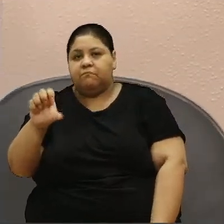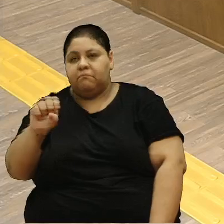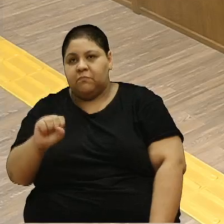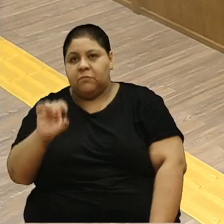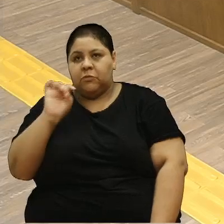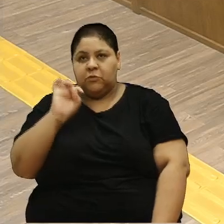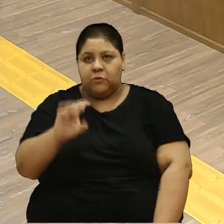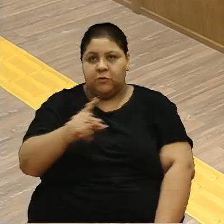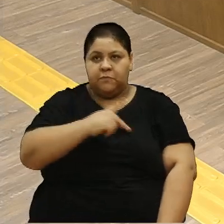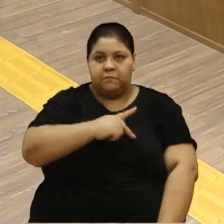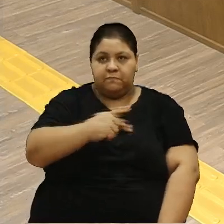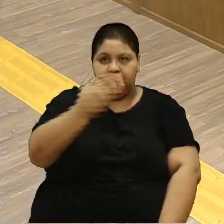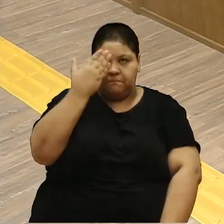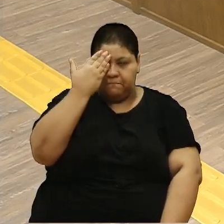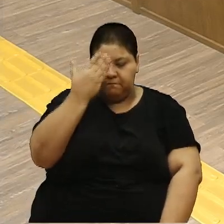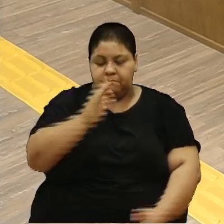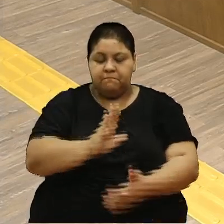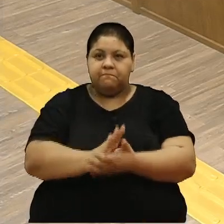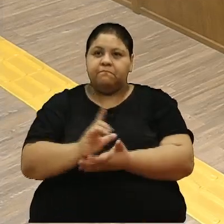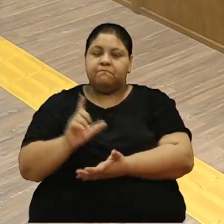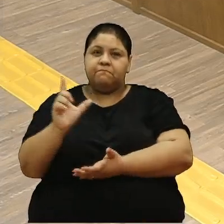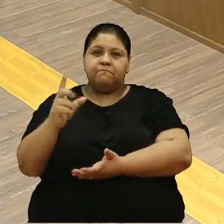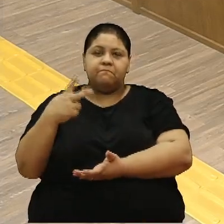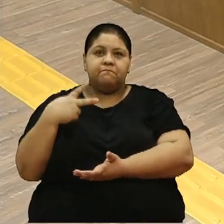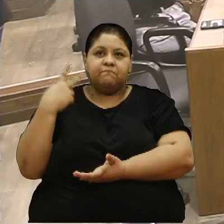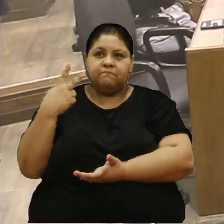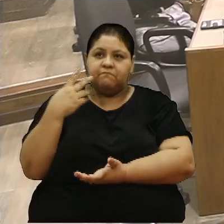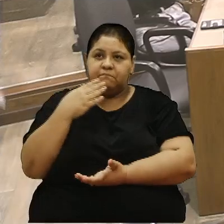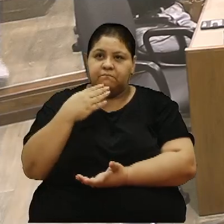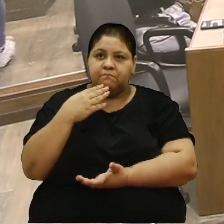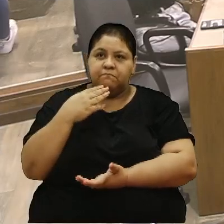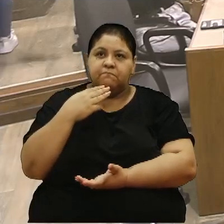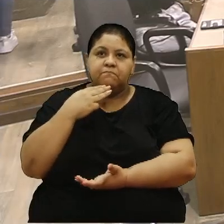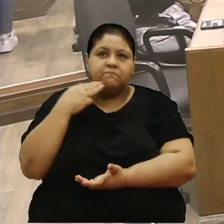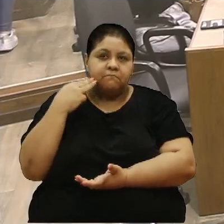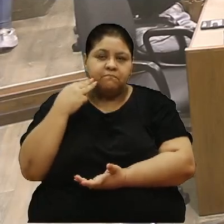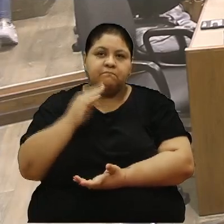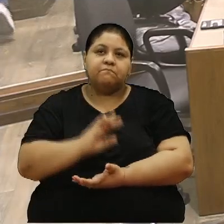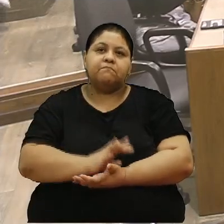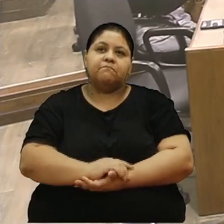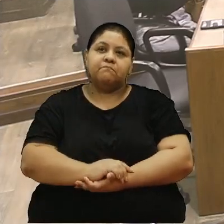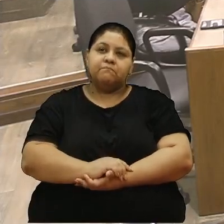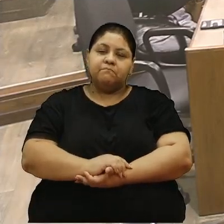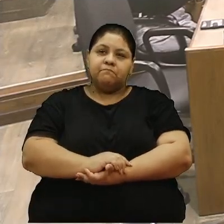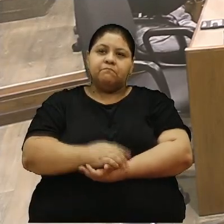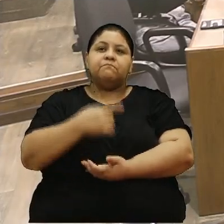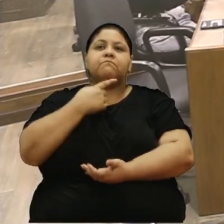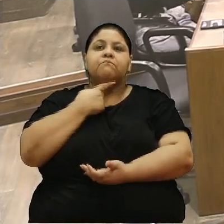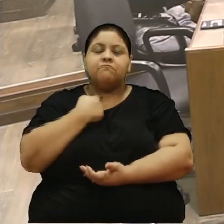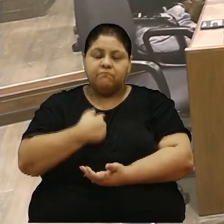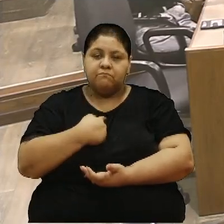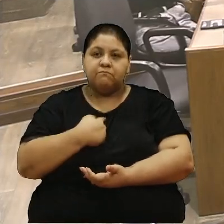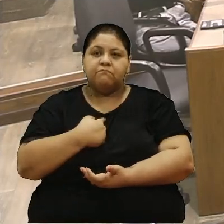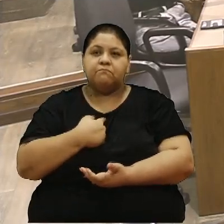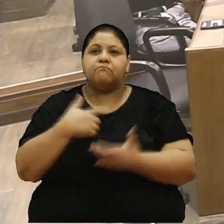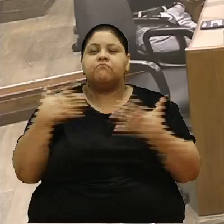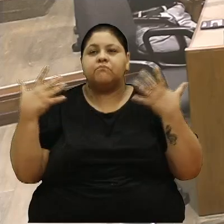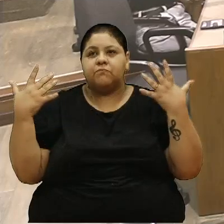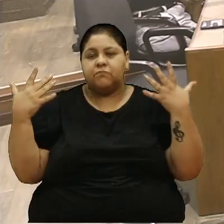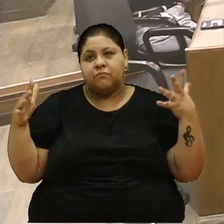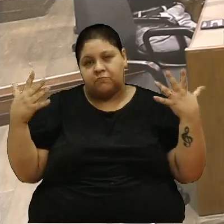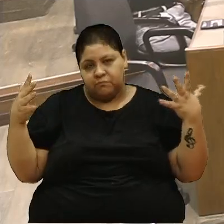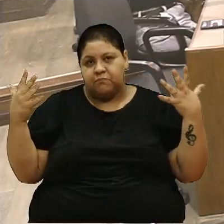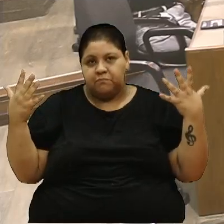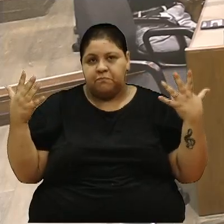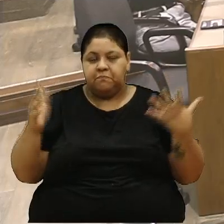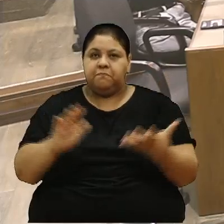Obrigado. Obrigado. Com a palavra, a vereadora Marisol Santos. Peço a palavra, senhor presidente. Gostaria aqui de fazer um voto de